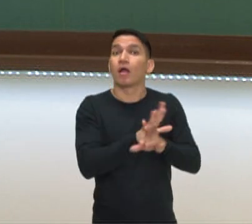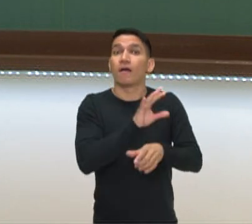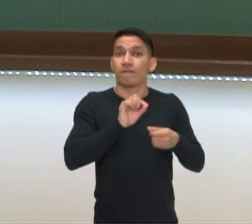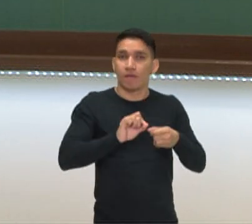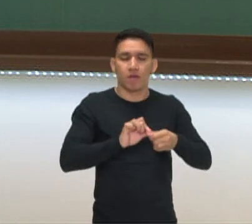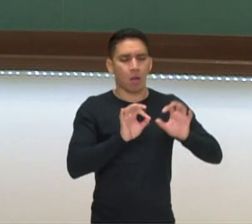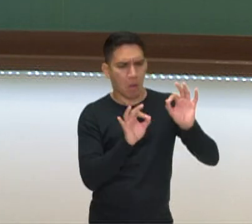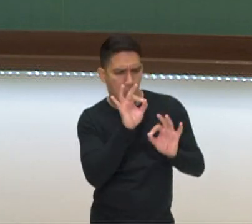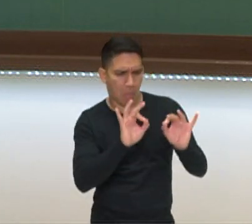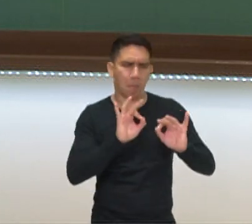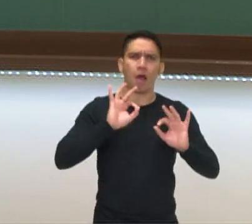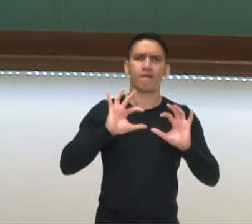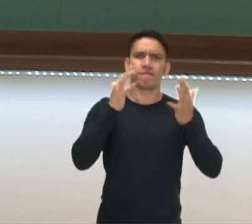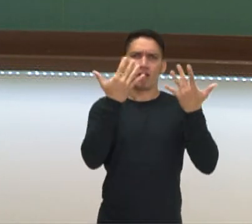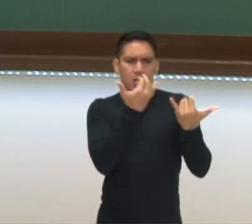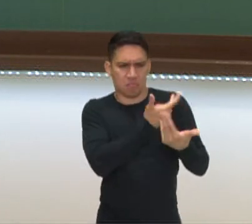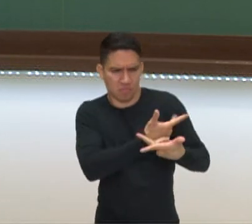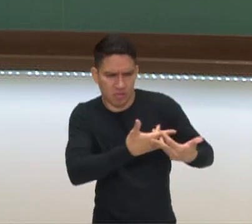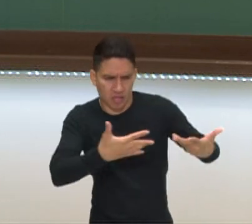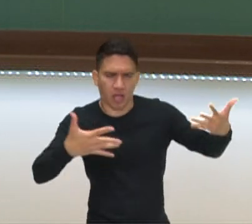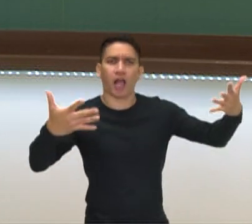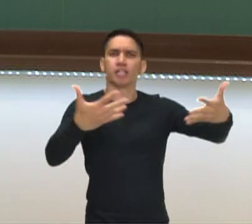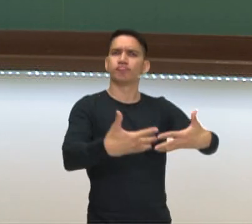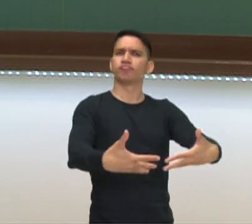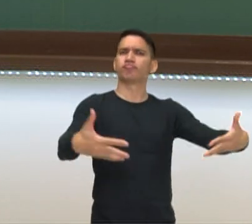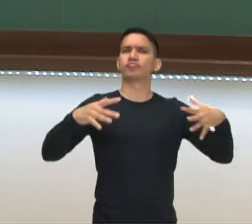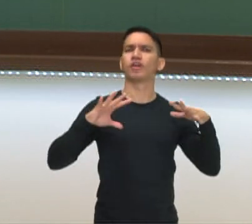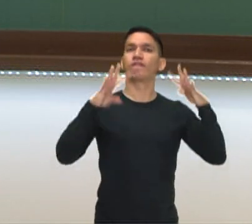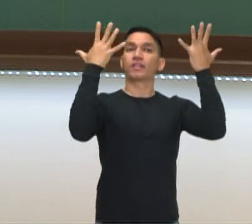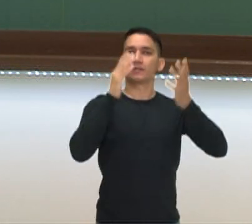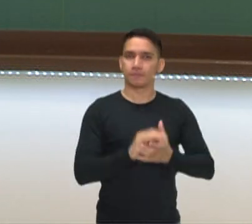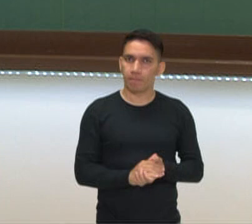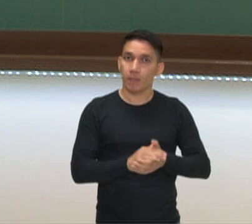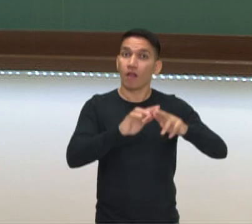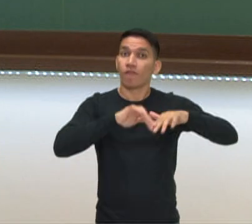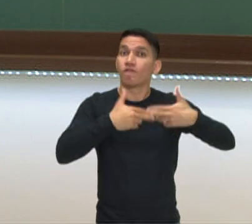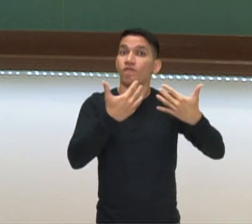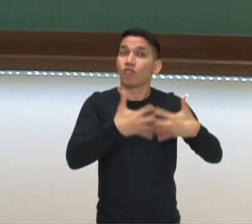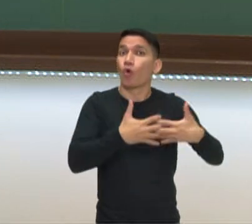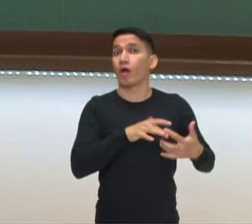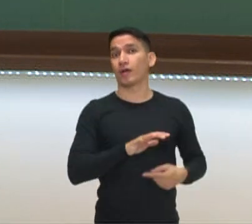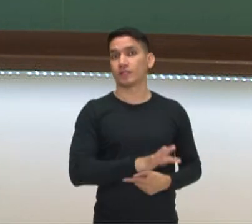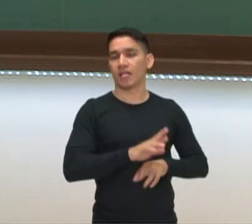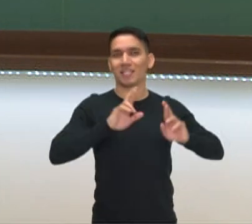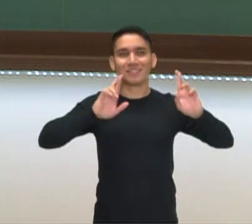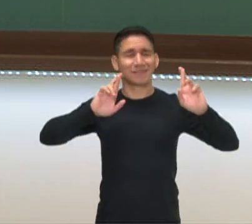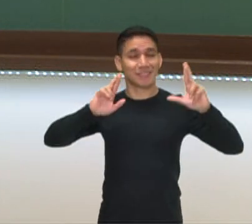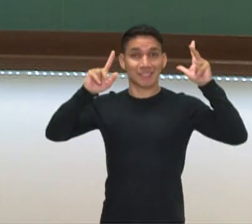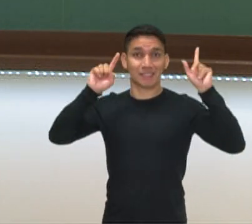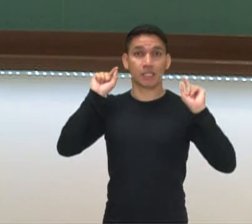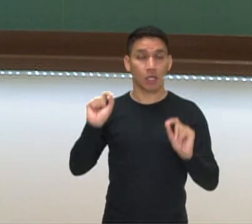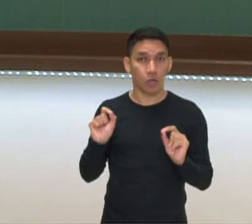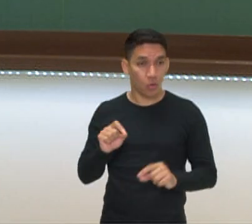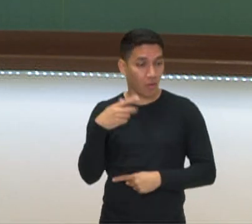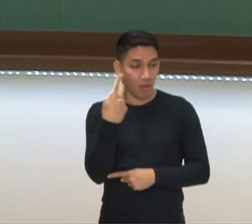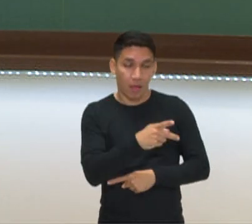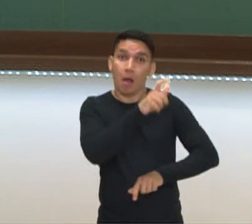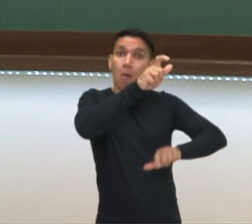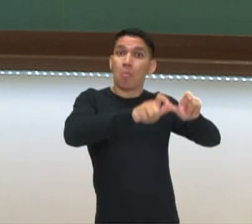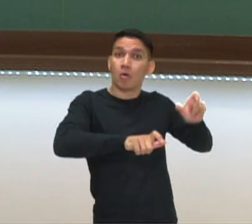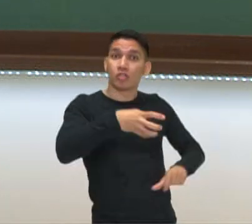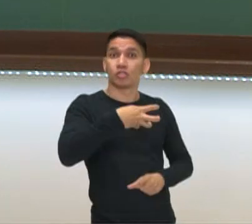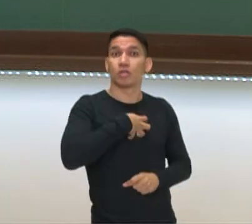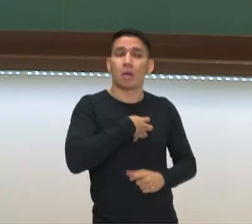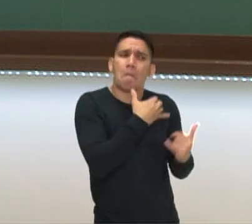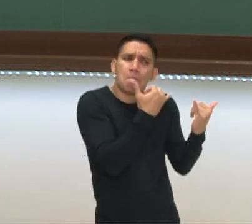de preparo desses alimentos e vamos ter uma festa. Então, funciona de forma completamente diferente, as pessoas agindo de